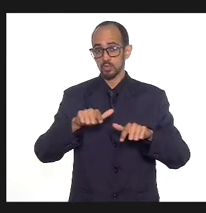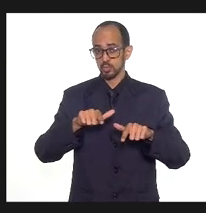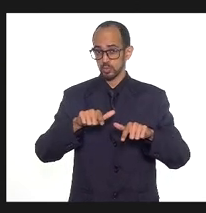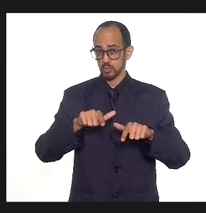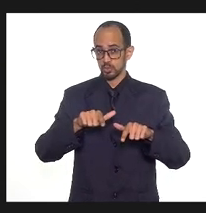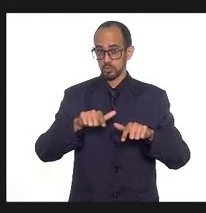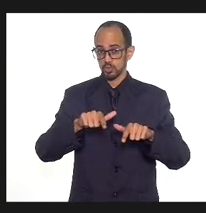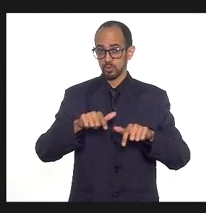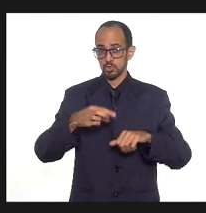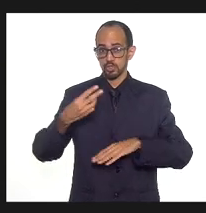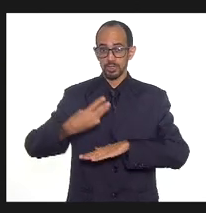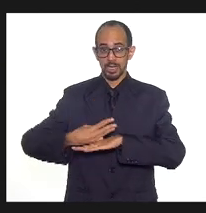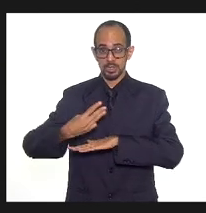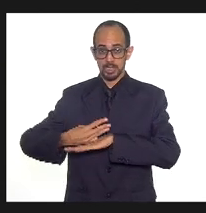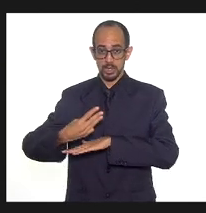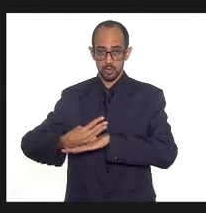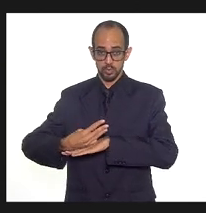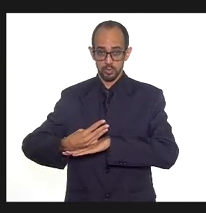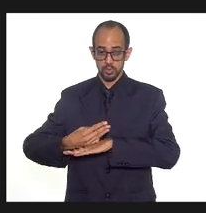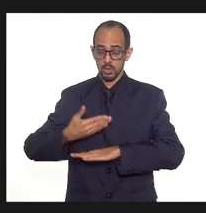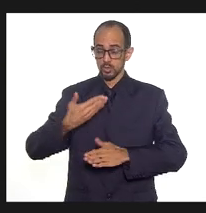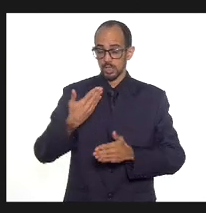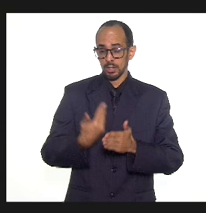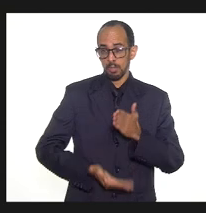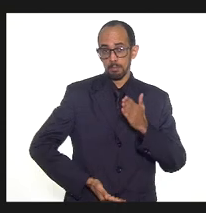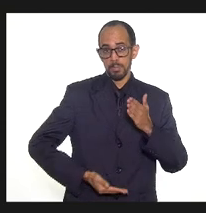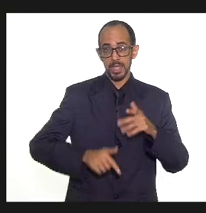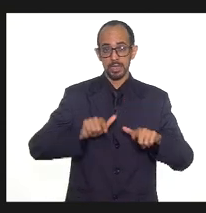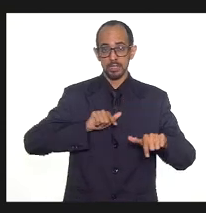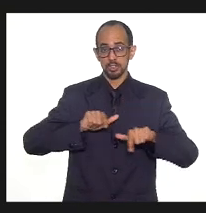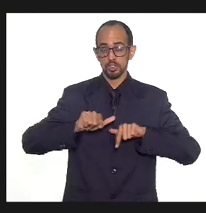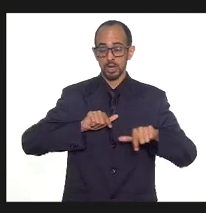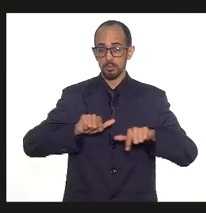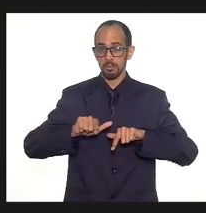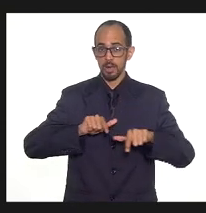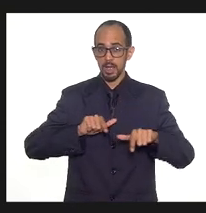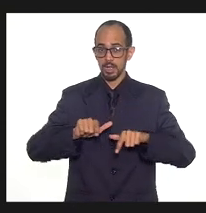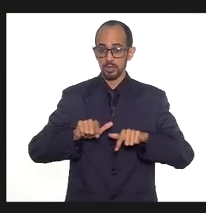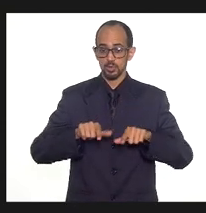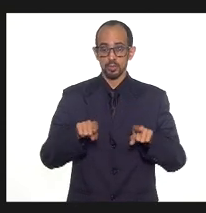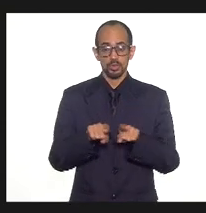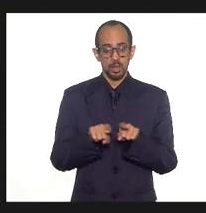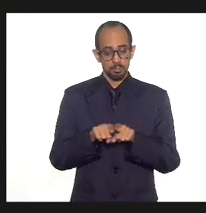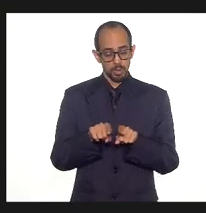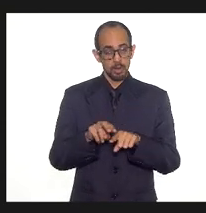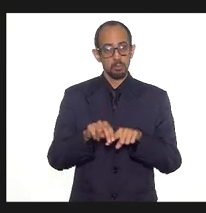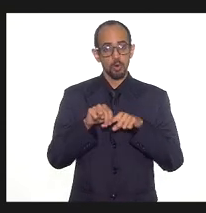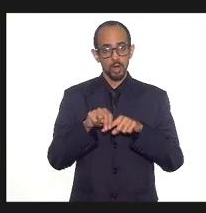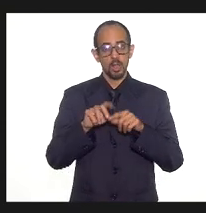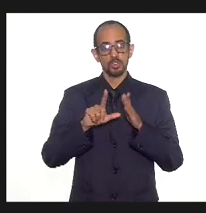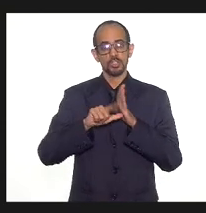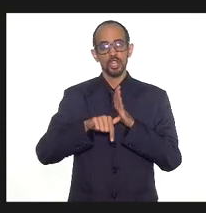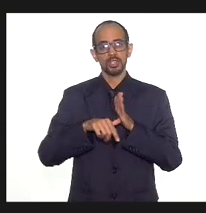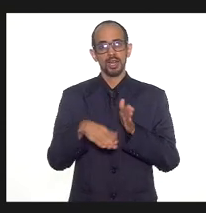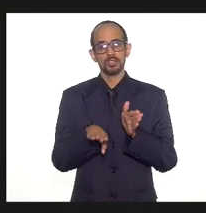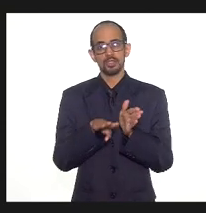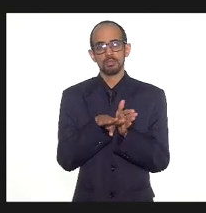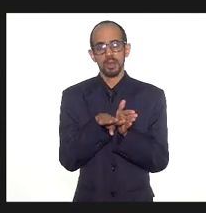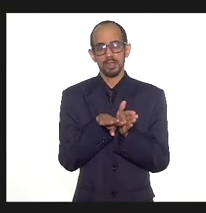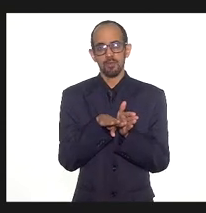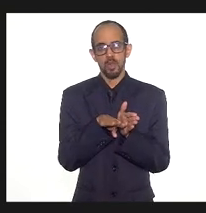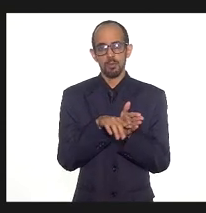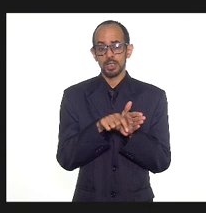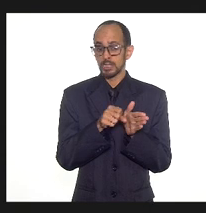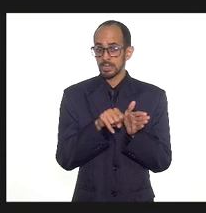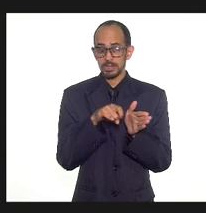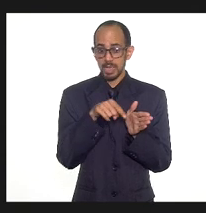uma perda da geração de empregos aí, né? Um impacto direto na geração de empregos, também pelos atrasos das plataformas. Porque se elas não entram em operação,